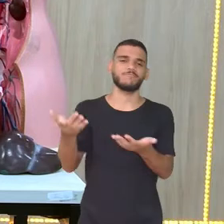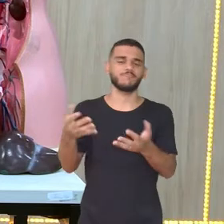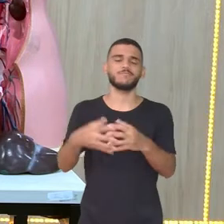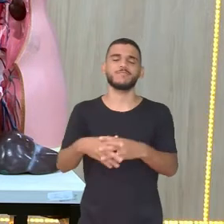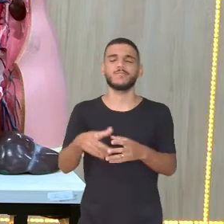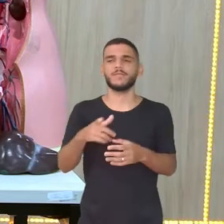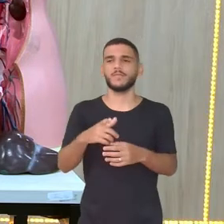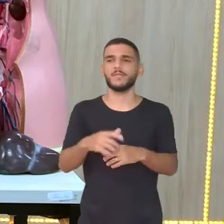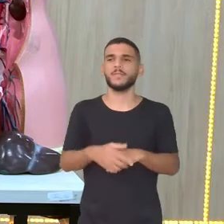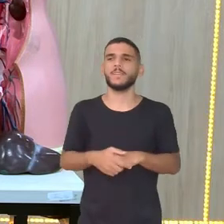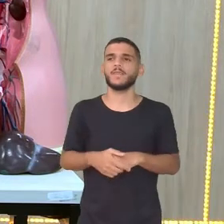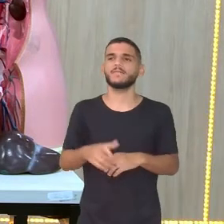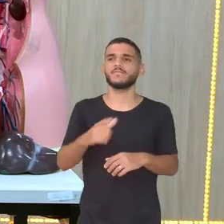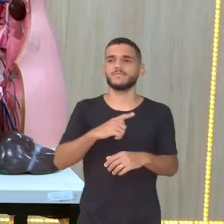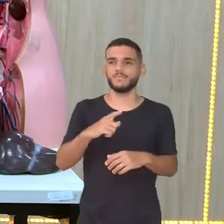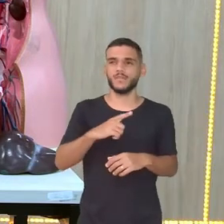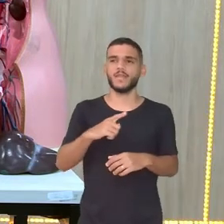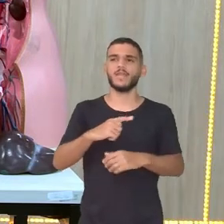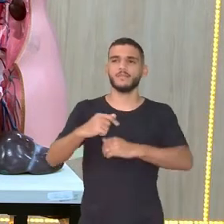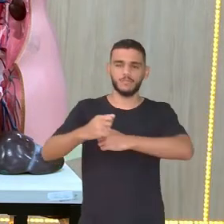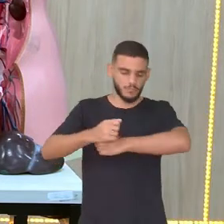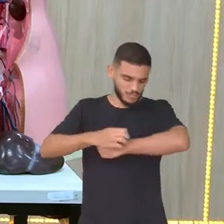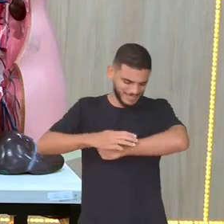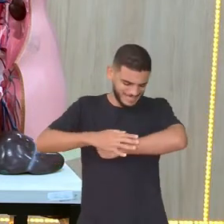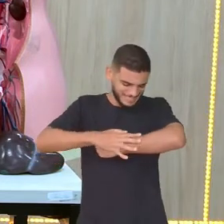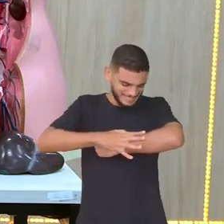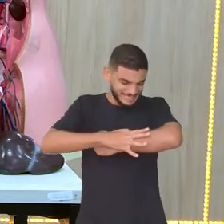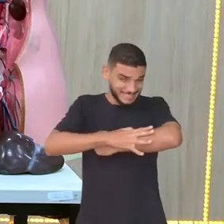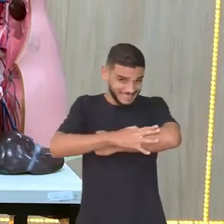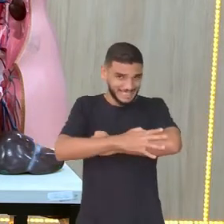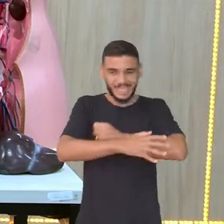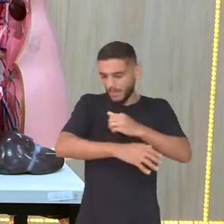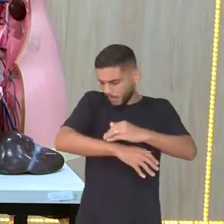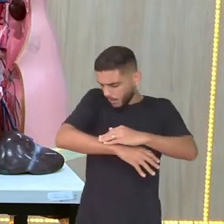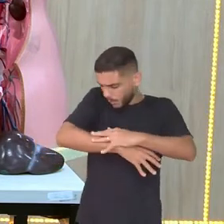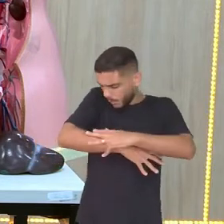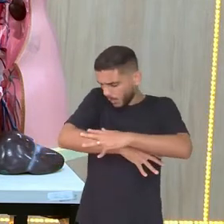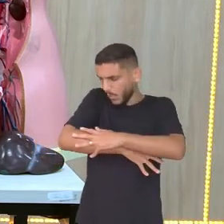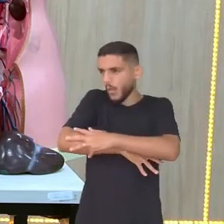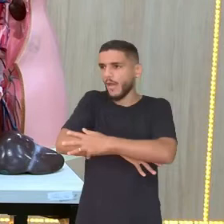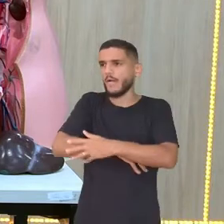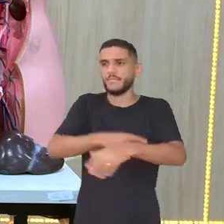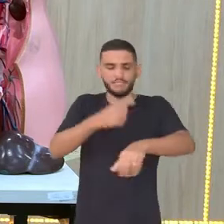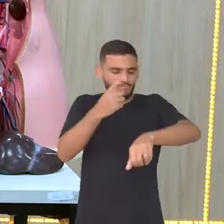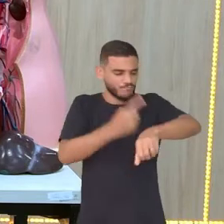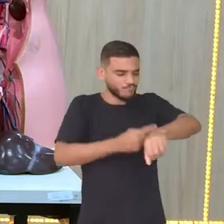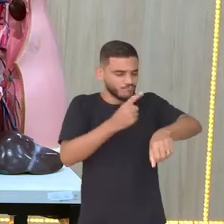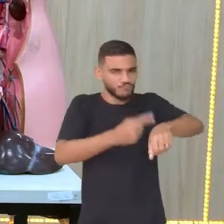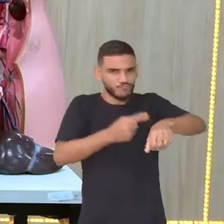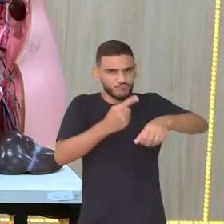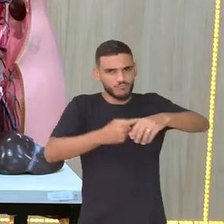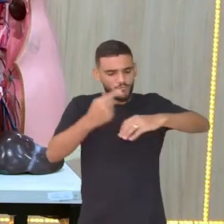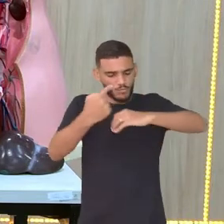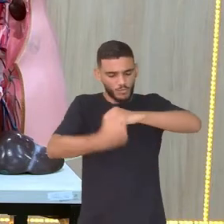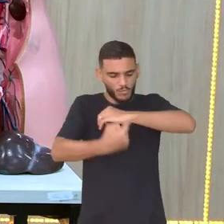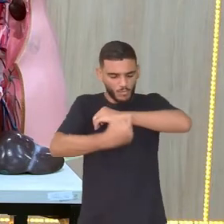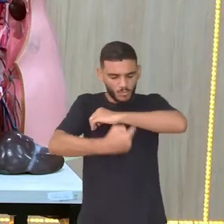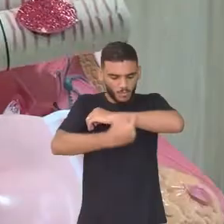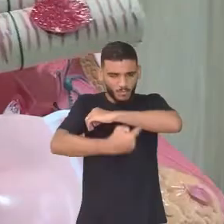comando. E apresenta as estrias transversais, que são essas estrias aqui, ó. Estão vendo as estrias em